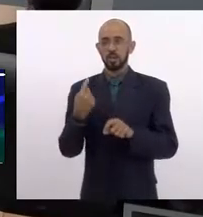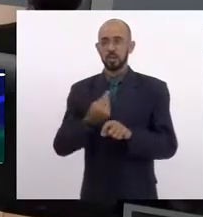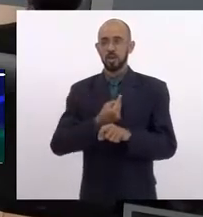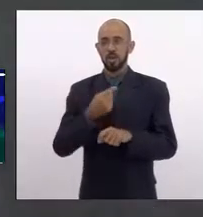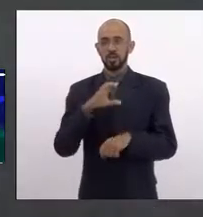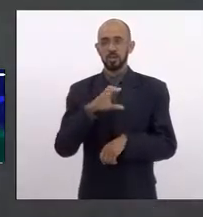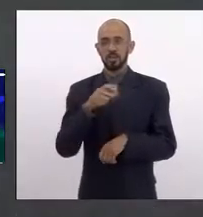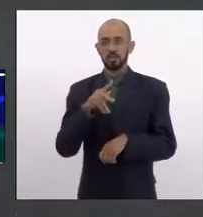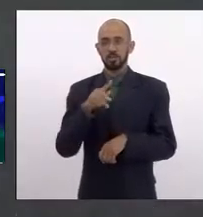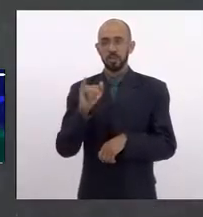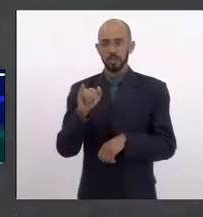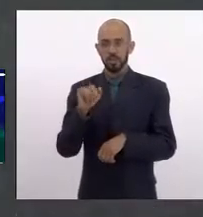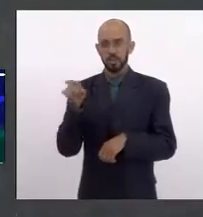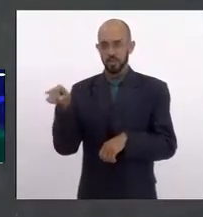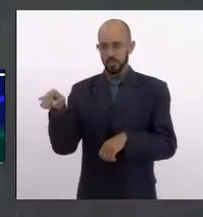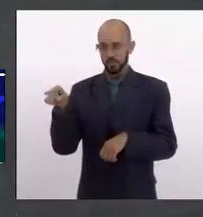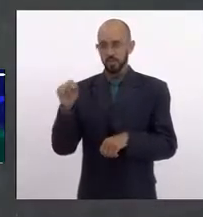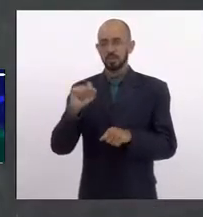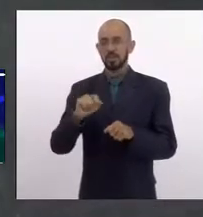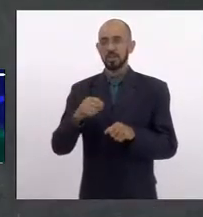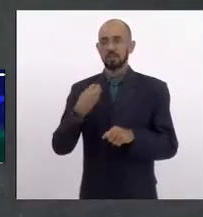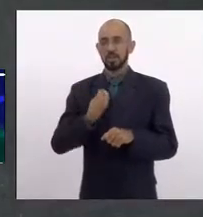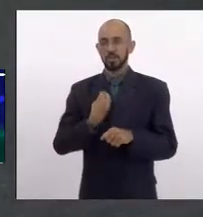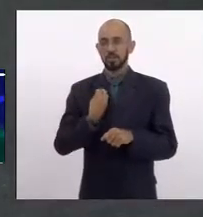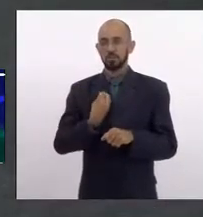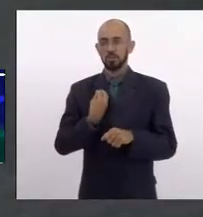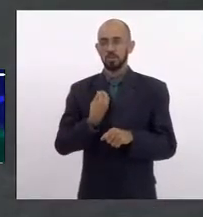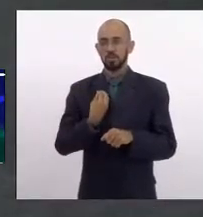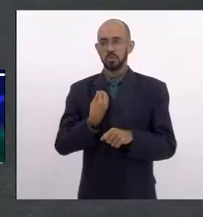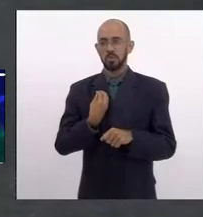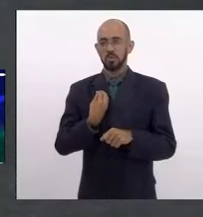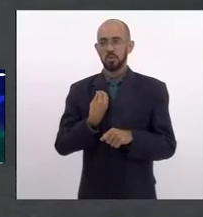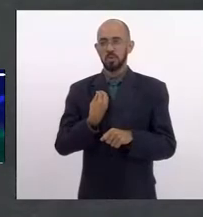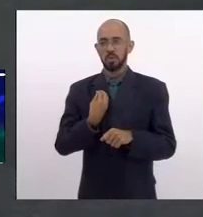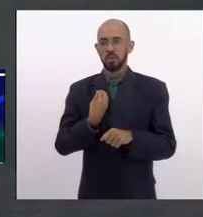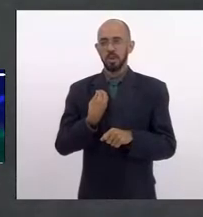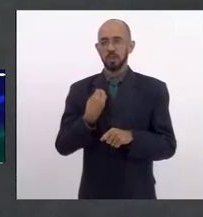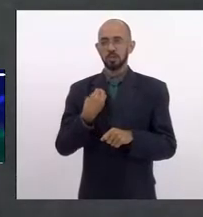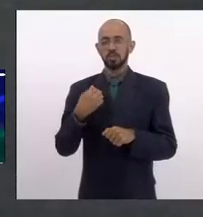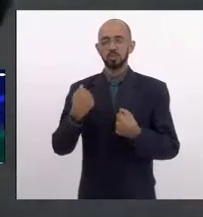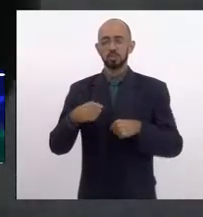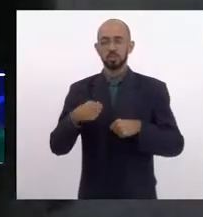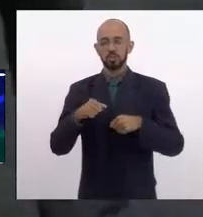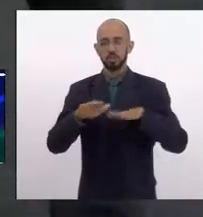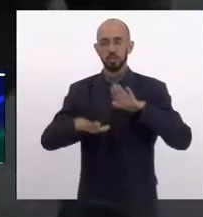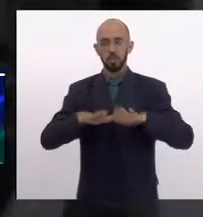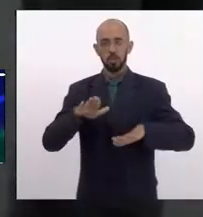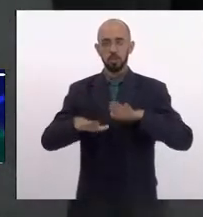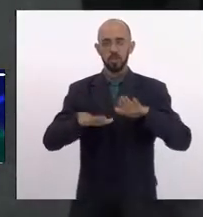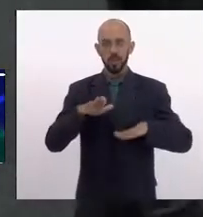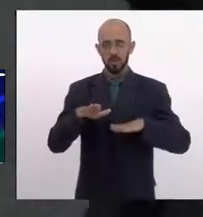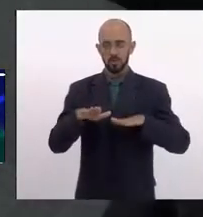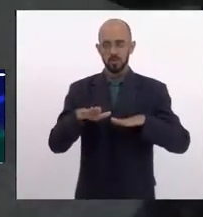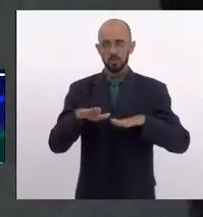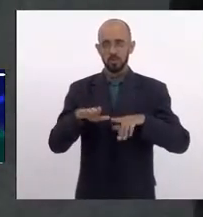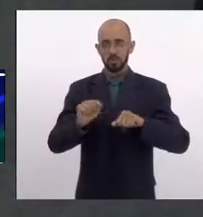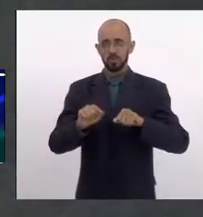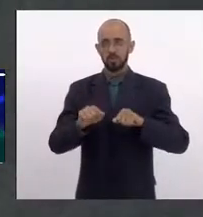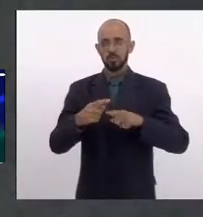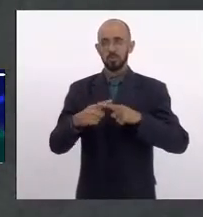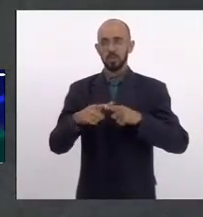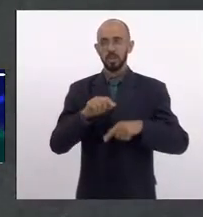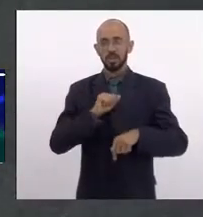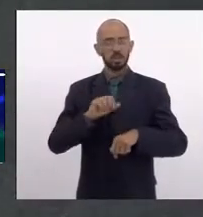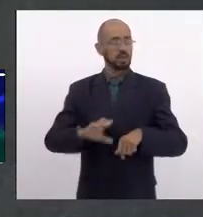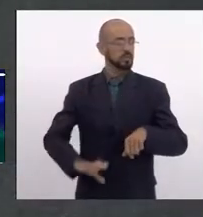que vossa excelência fez parte nós tivemos o cuidado visto que o deputado André